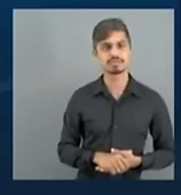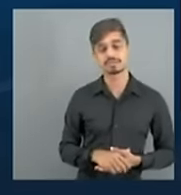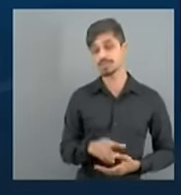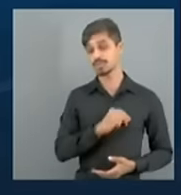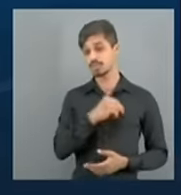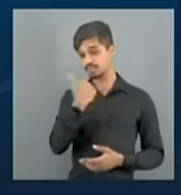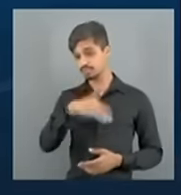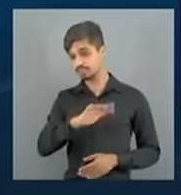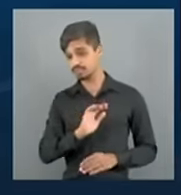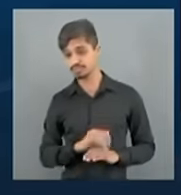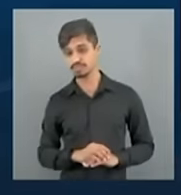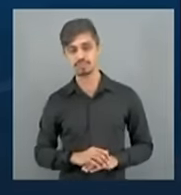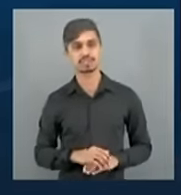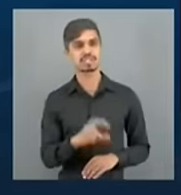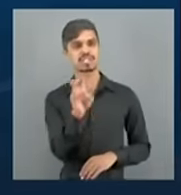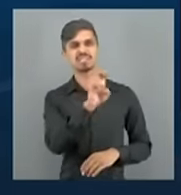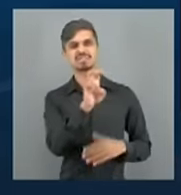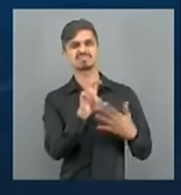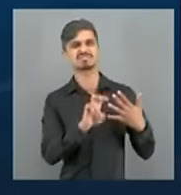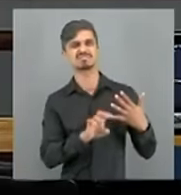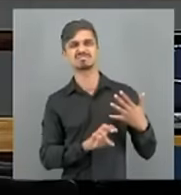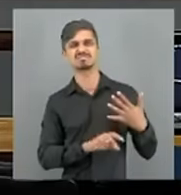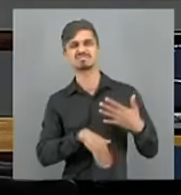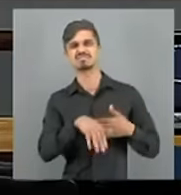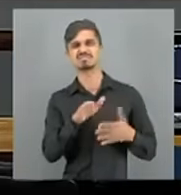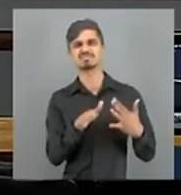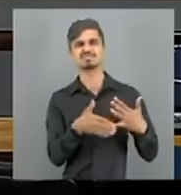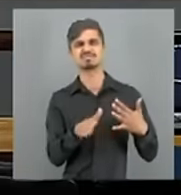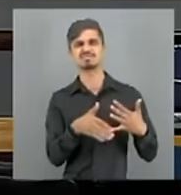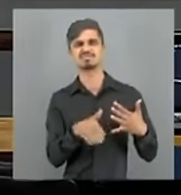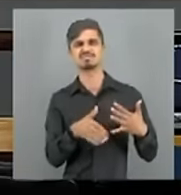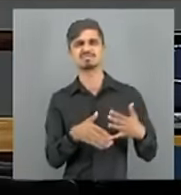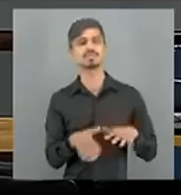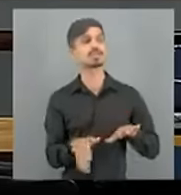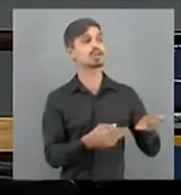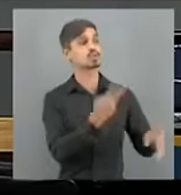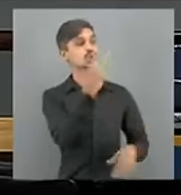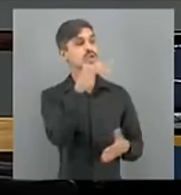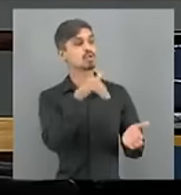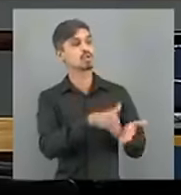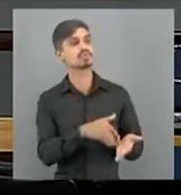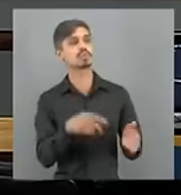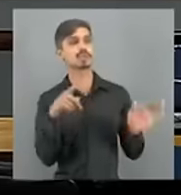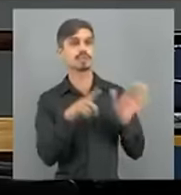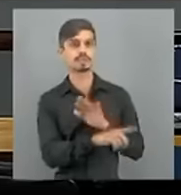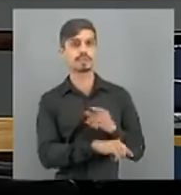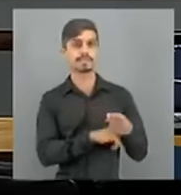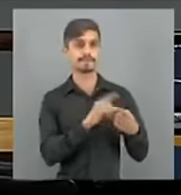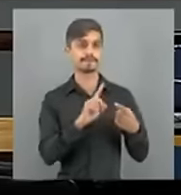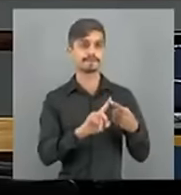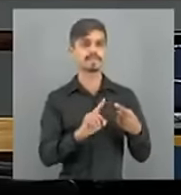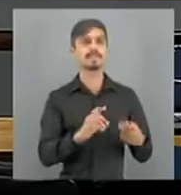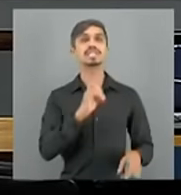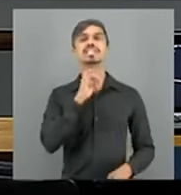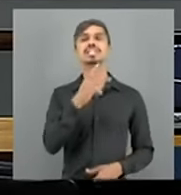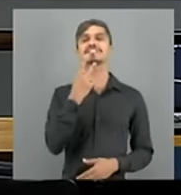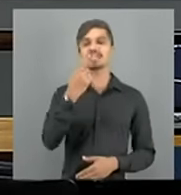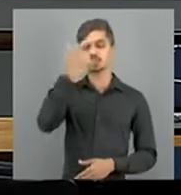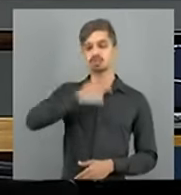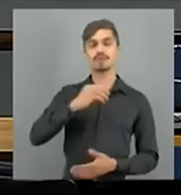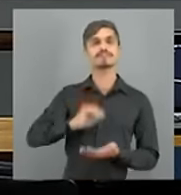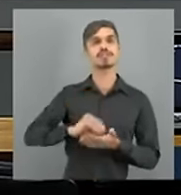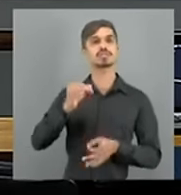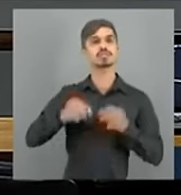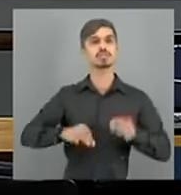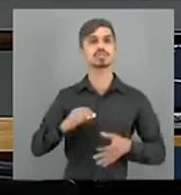livre. Quinta colocada, né? William, duas últimas perguntas. Para que ninguém me chame de injusto, eu